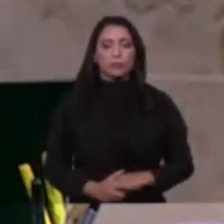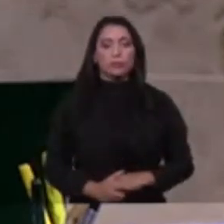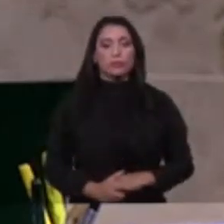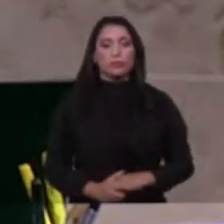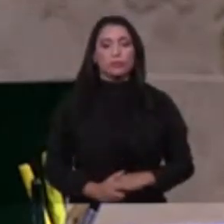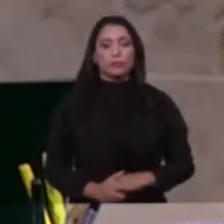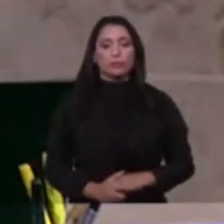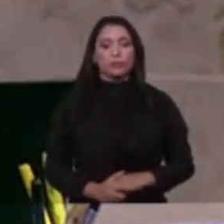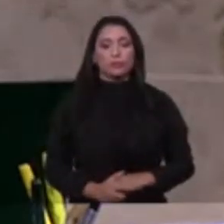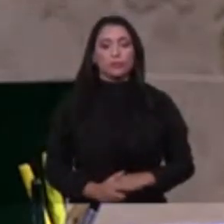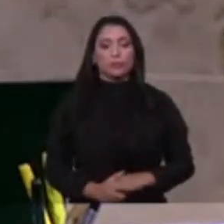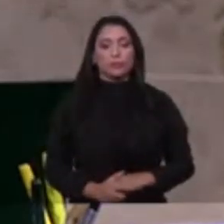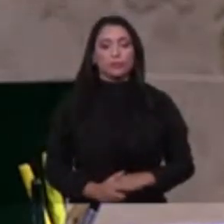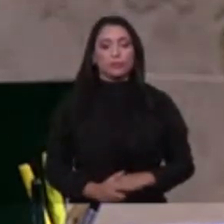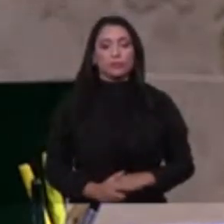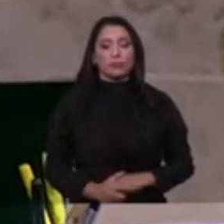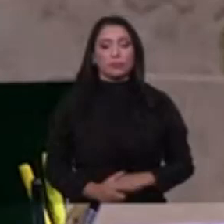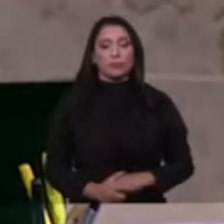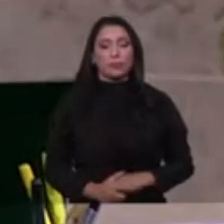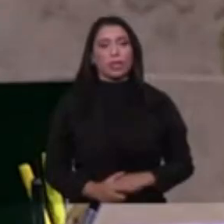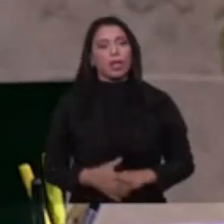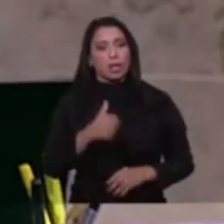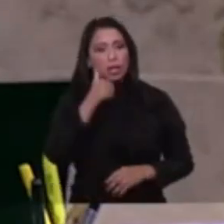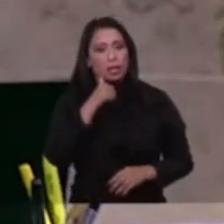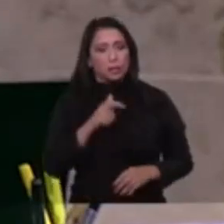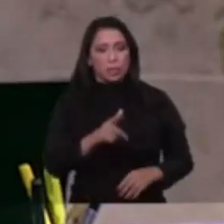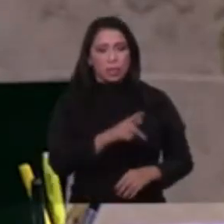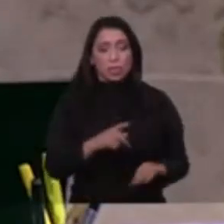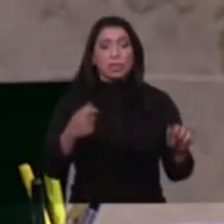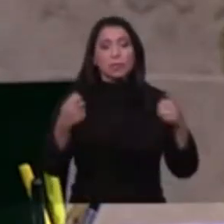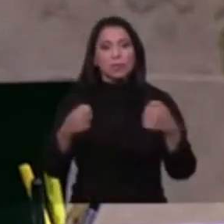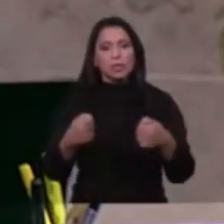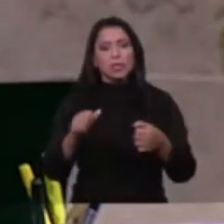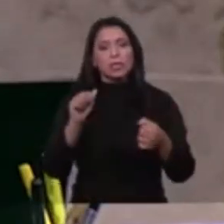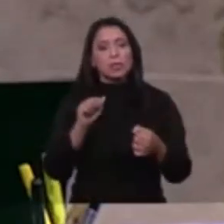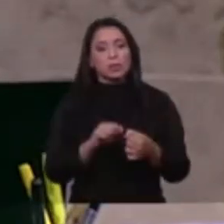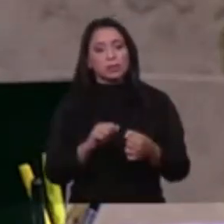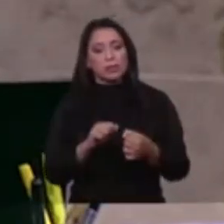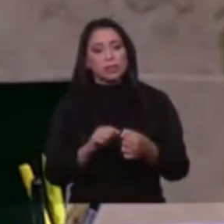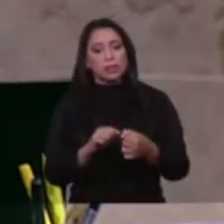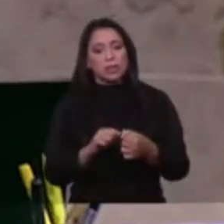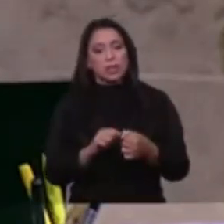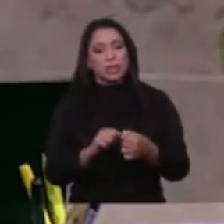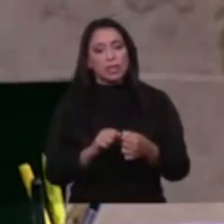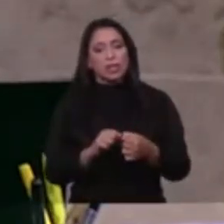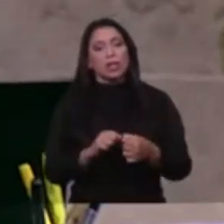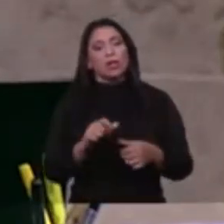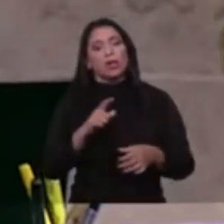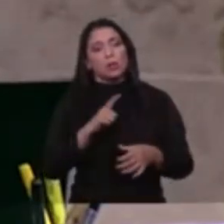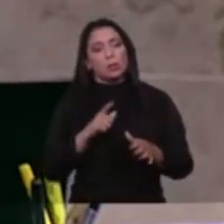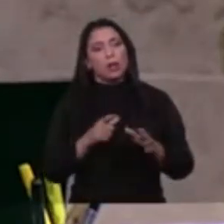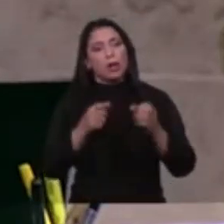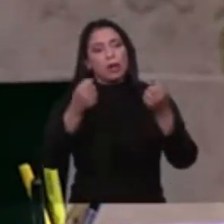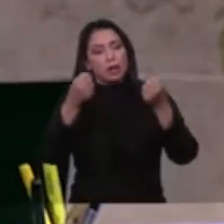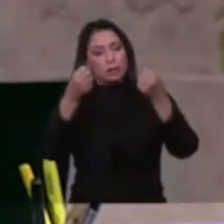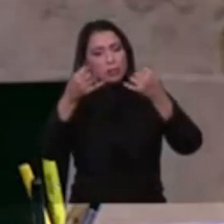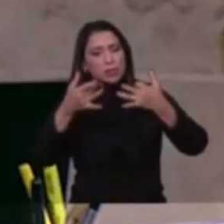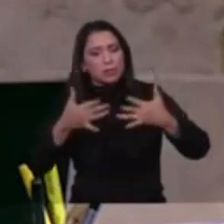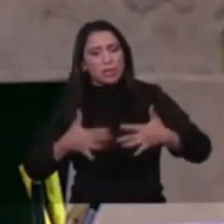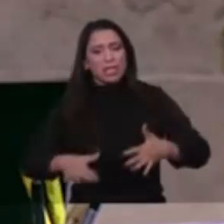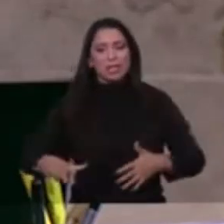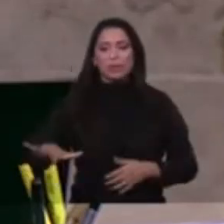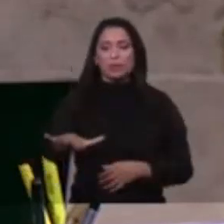Antes de tudo, senhora presidente, é necessário fazer uma questão preambular de forma